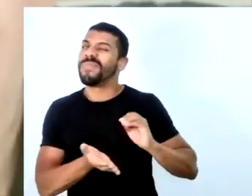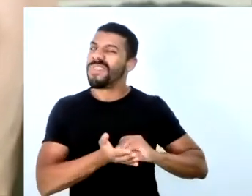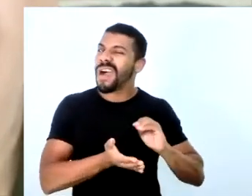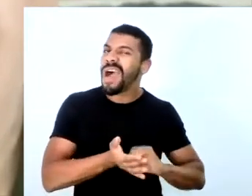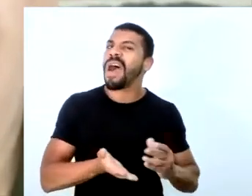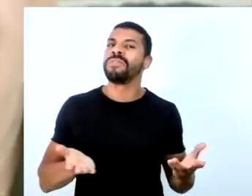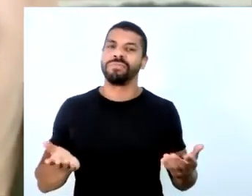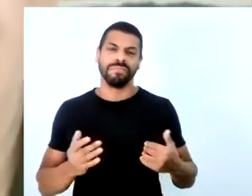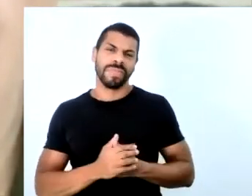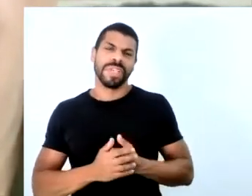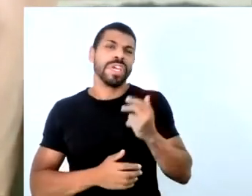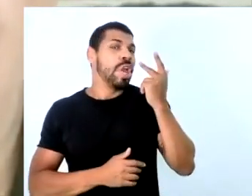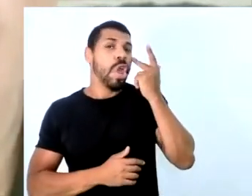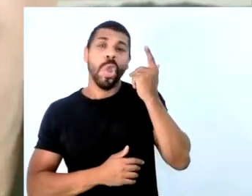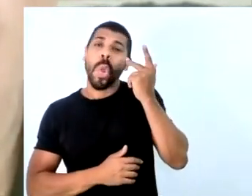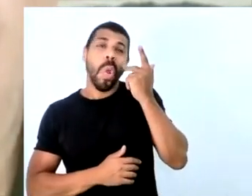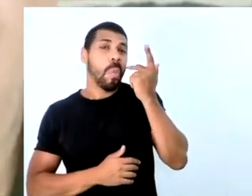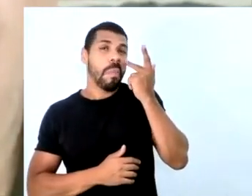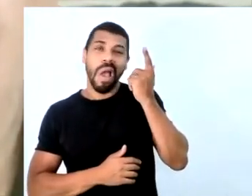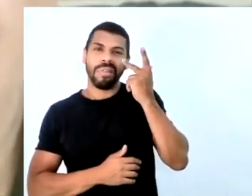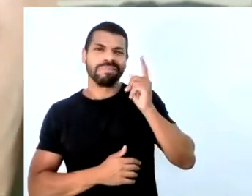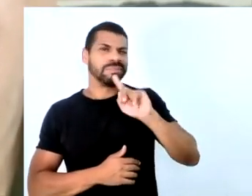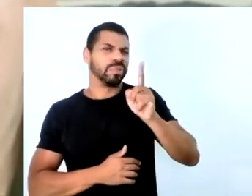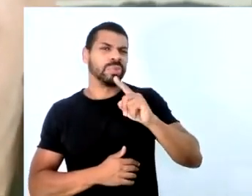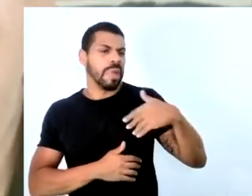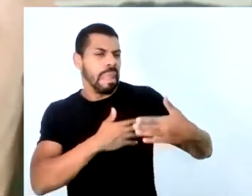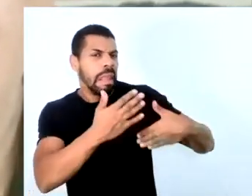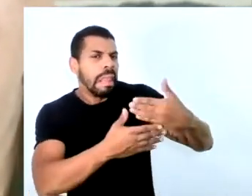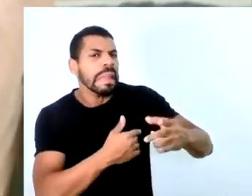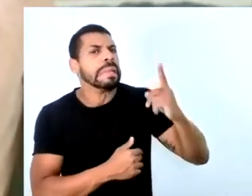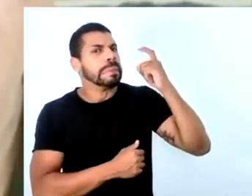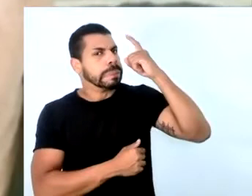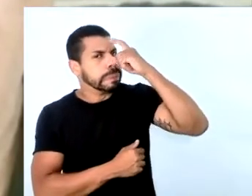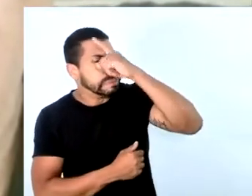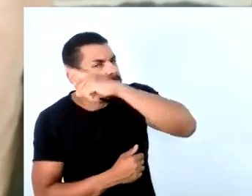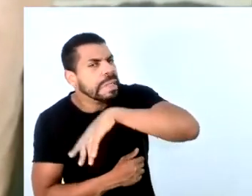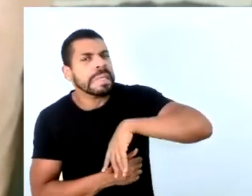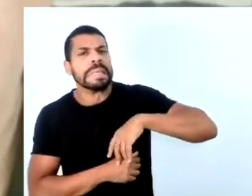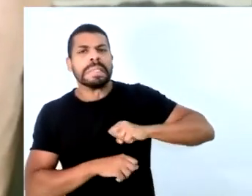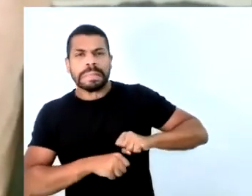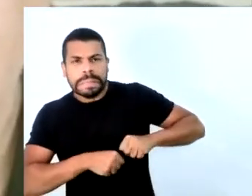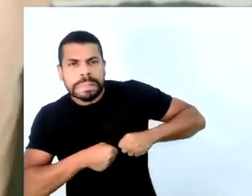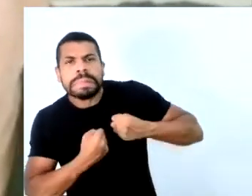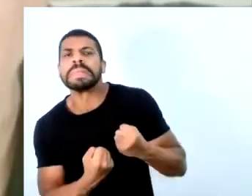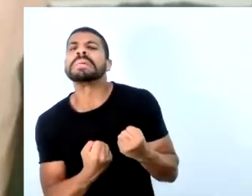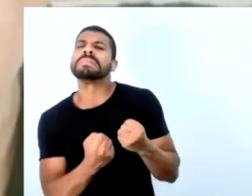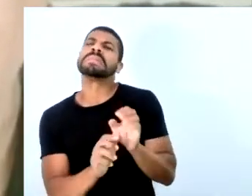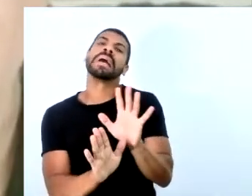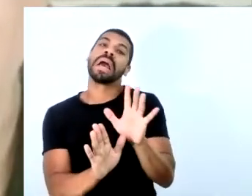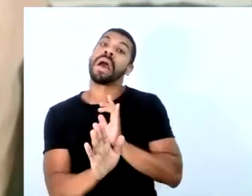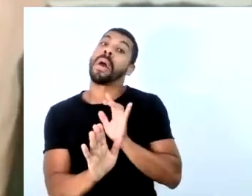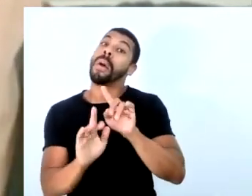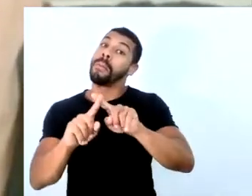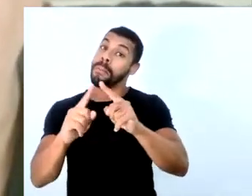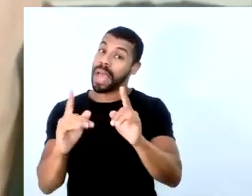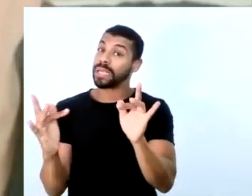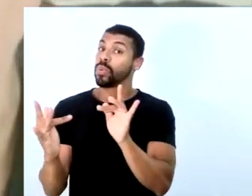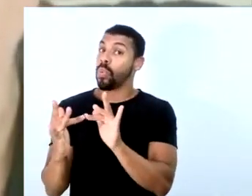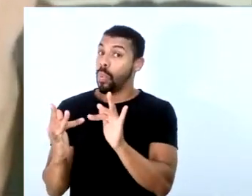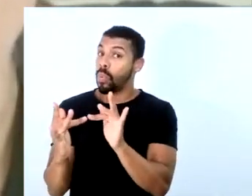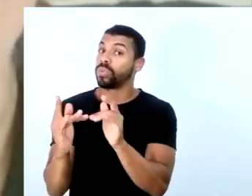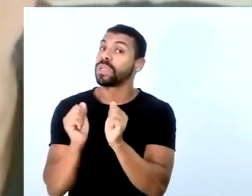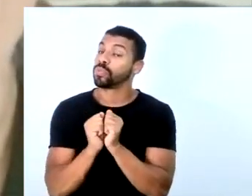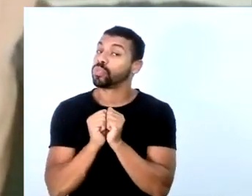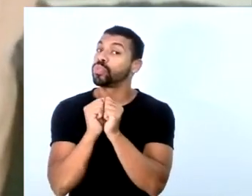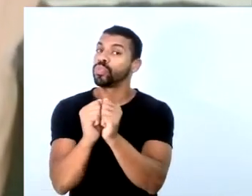uma mesa, diz, olha, eu achei isso, achei aquilo, achei que está faltando aquilo ali. E é normal, sabe? Não é um processo doloroso. Se